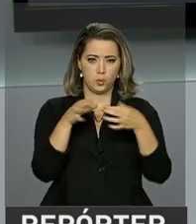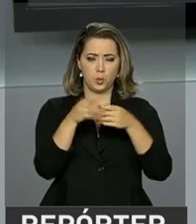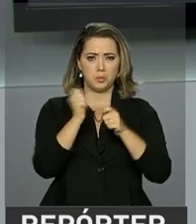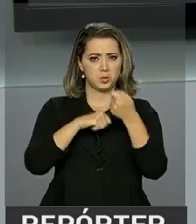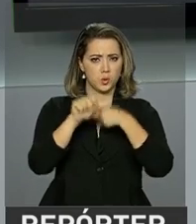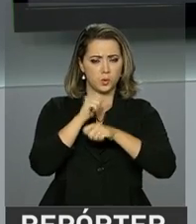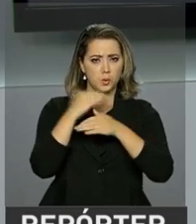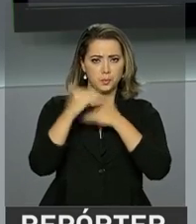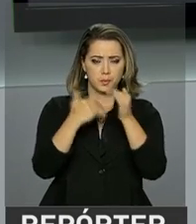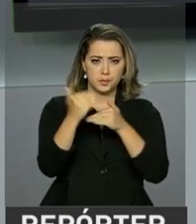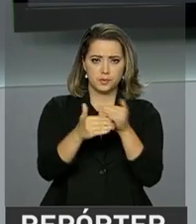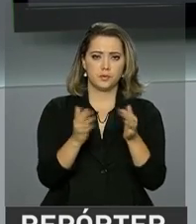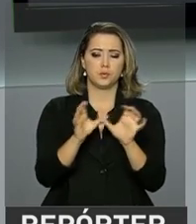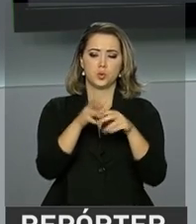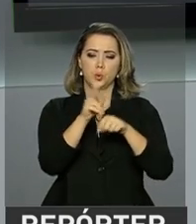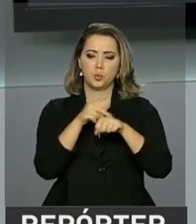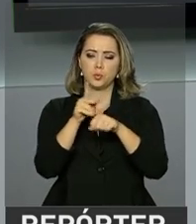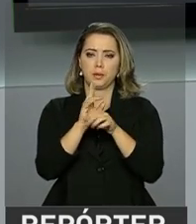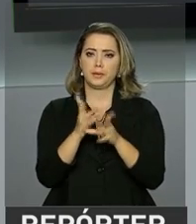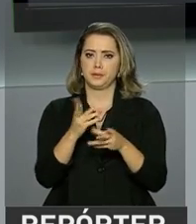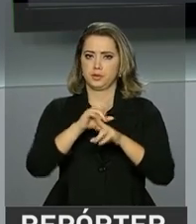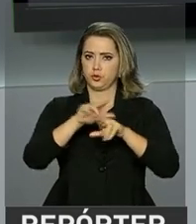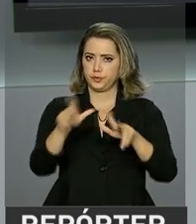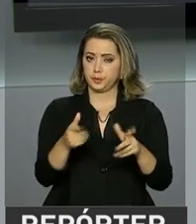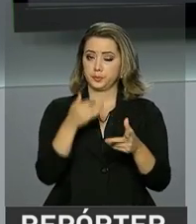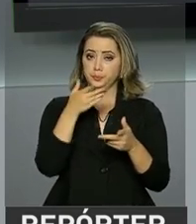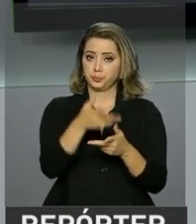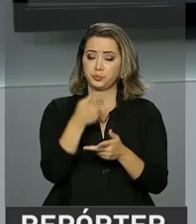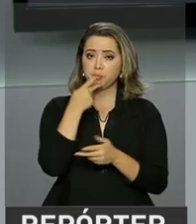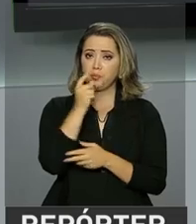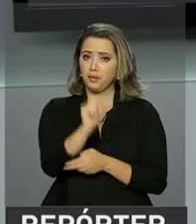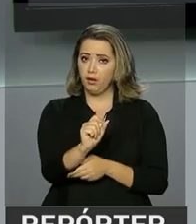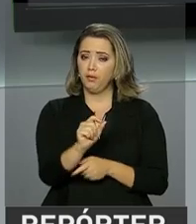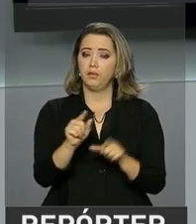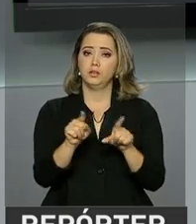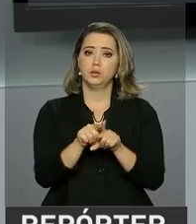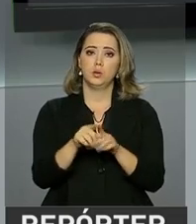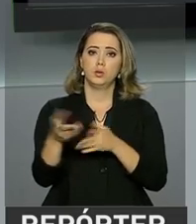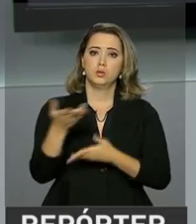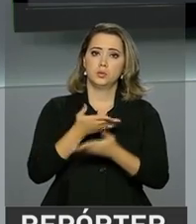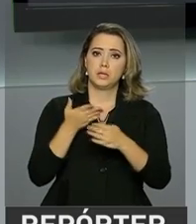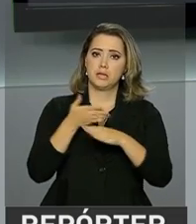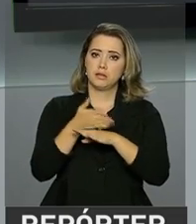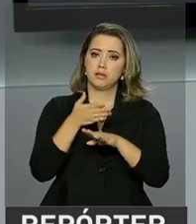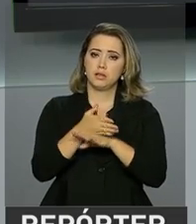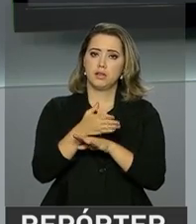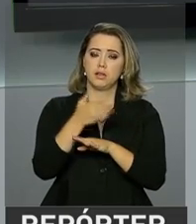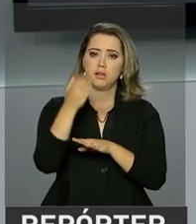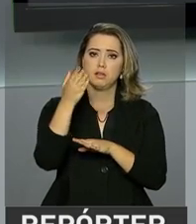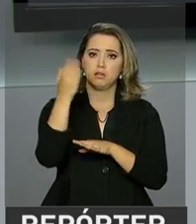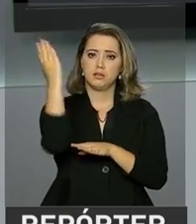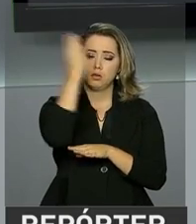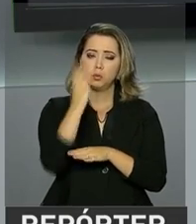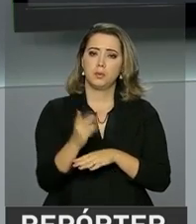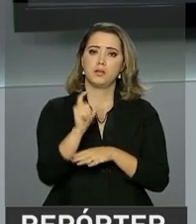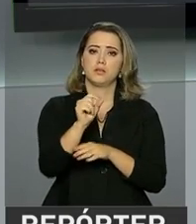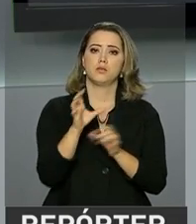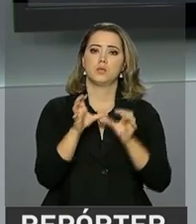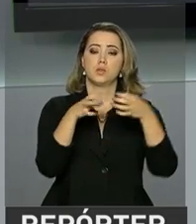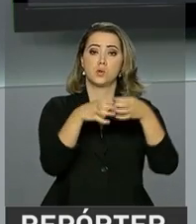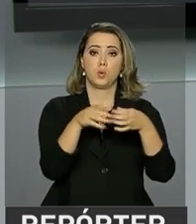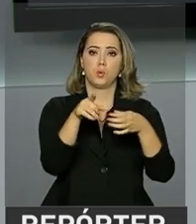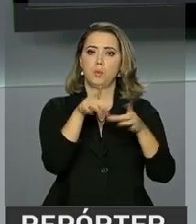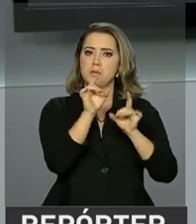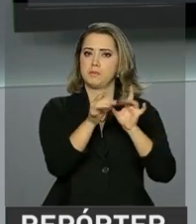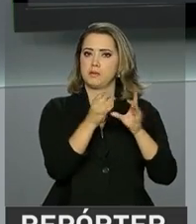ocde em coletiva na francesa ele falou sobre as negociações para a entrada do Brasil nessa organização o